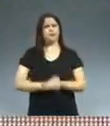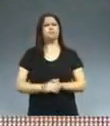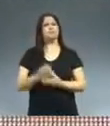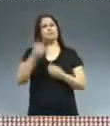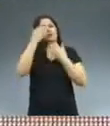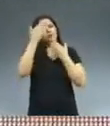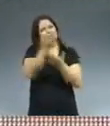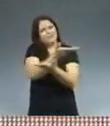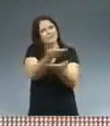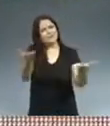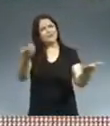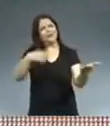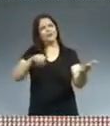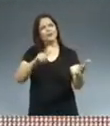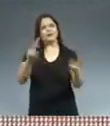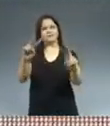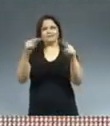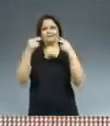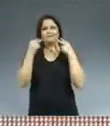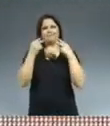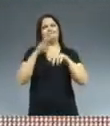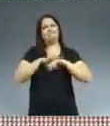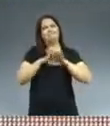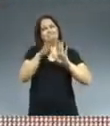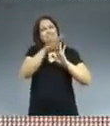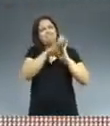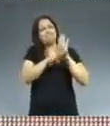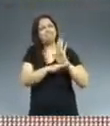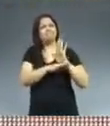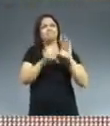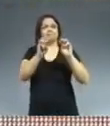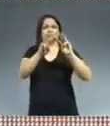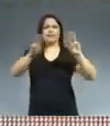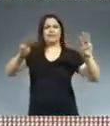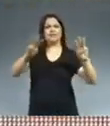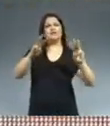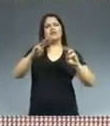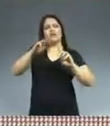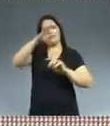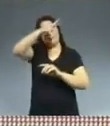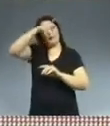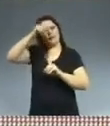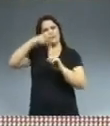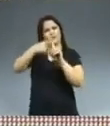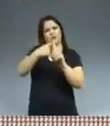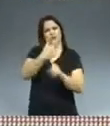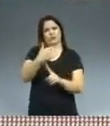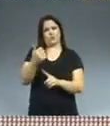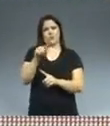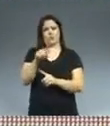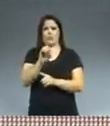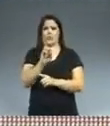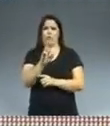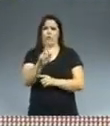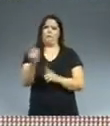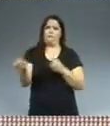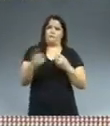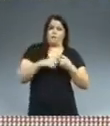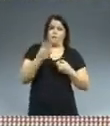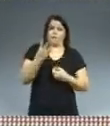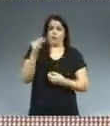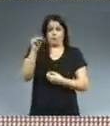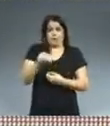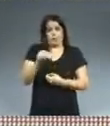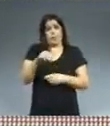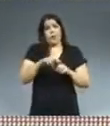e obrigado a todos que estamos acompanhando e Sigam a programação no site Amazônia 21. Org retornaremos em